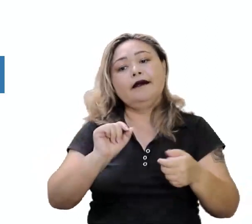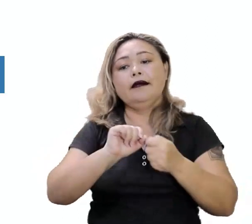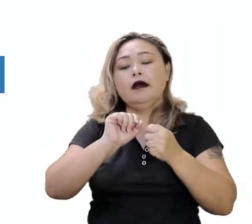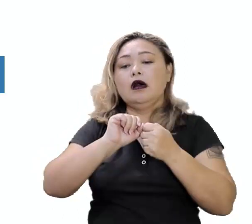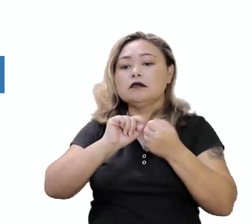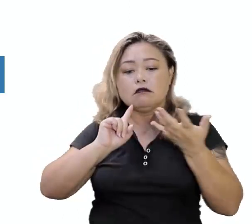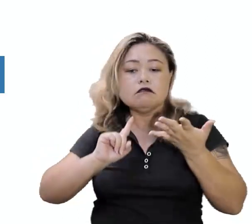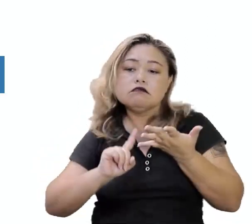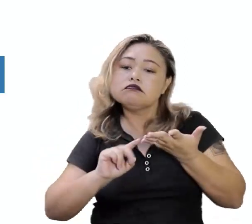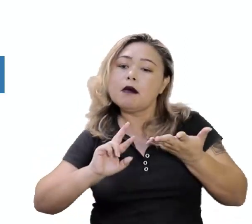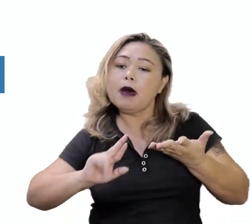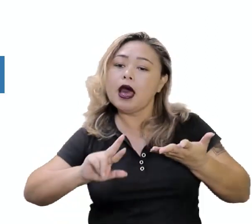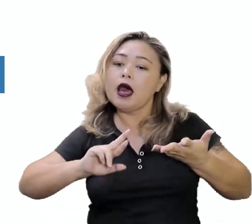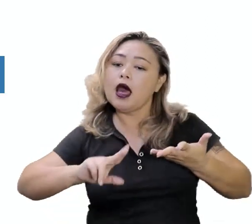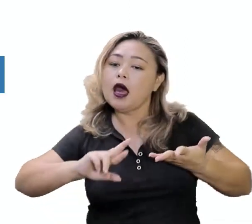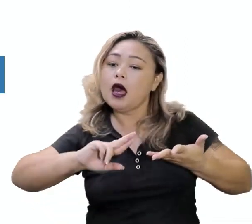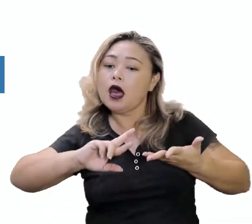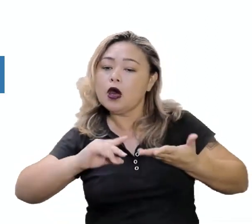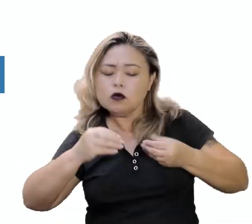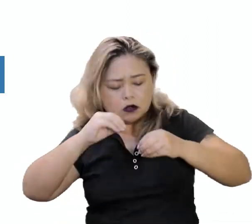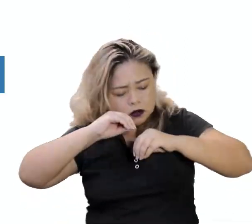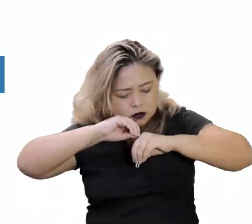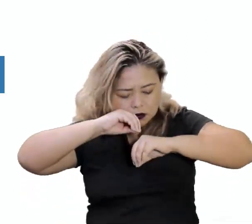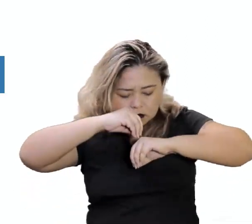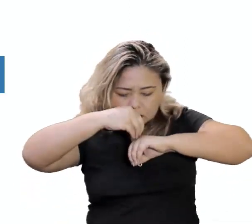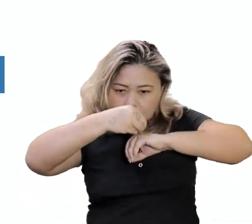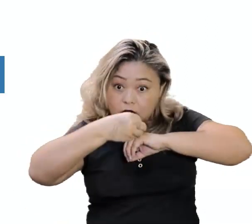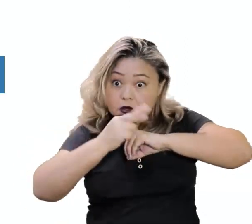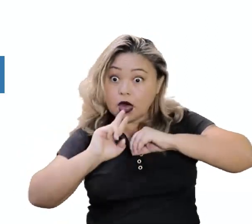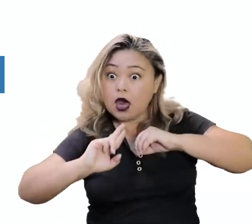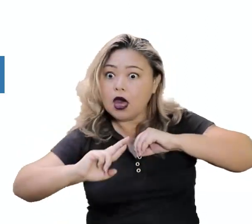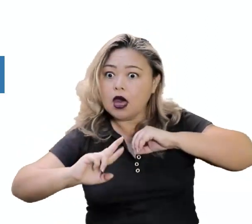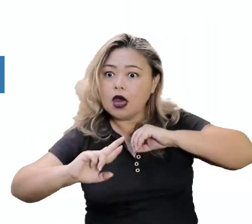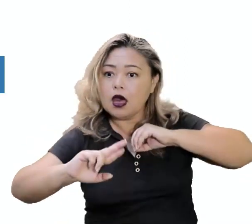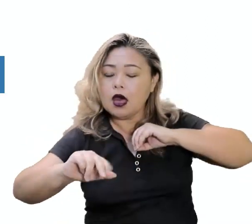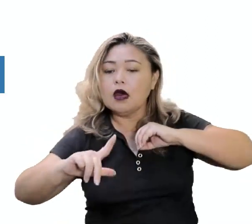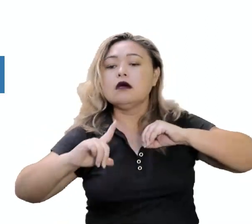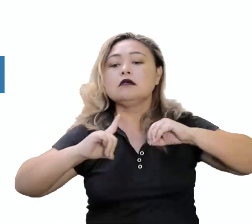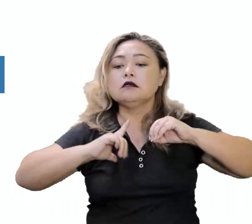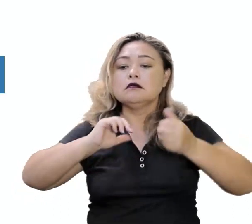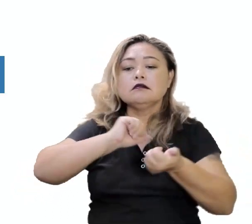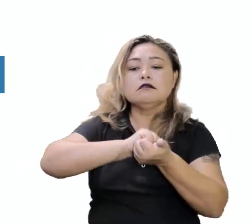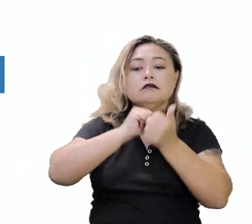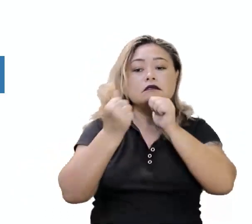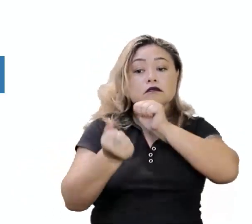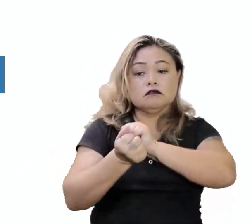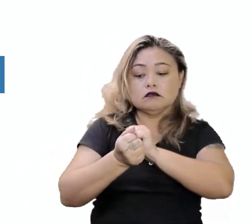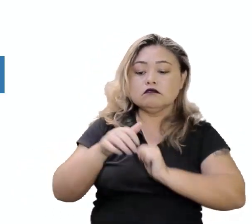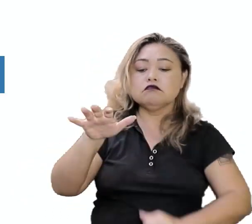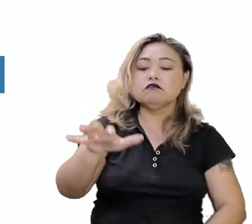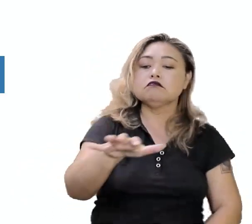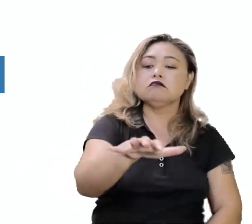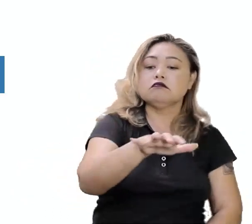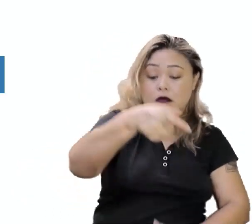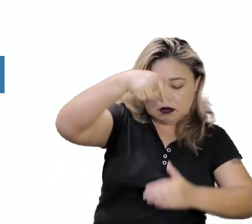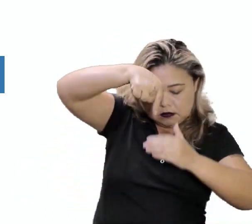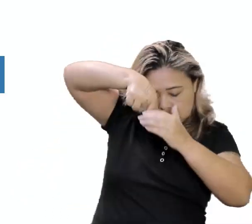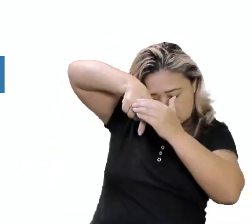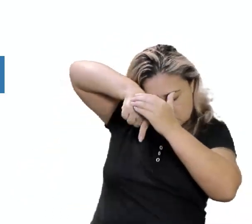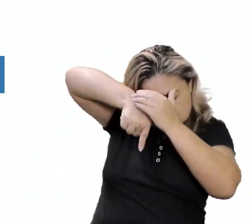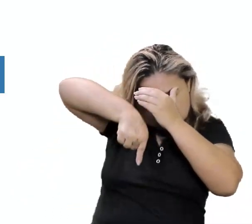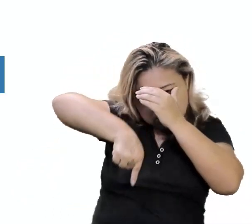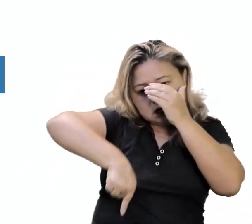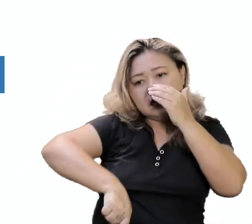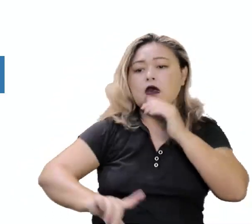vão ter uma variedade de organismos presentes neles que vão estar adaptados a essas regiões mais